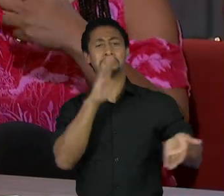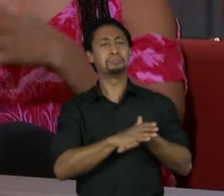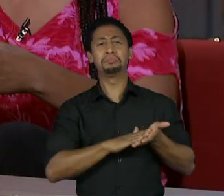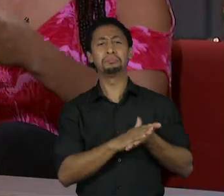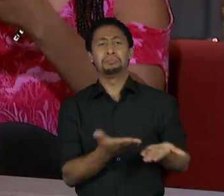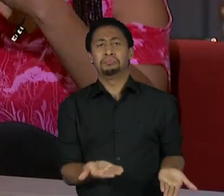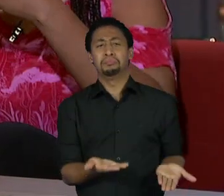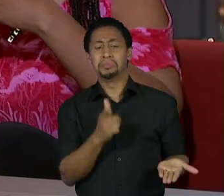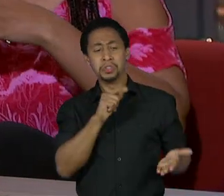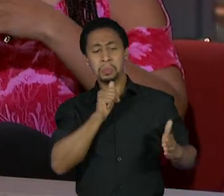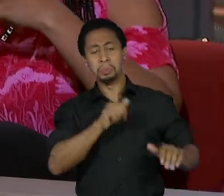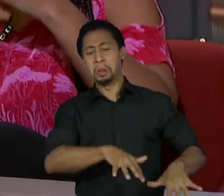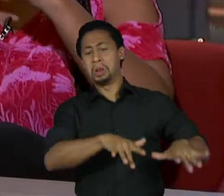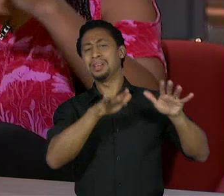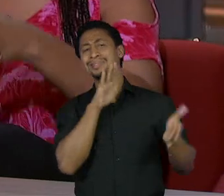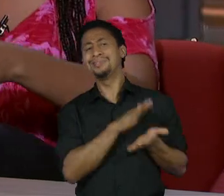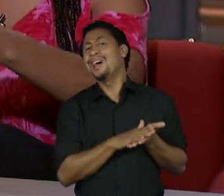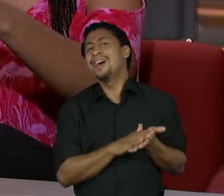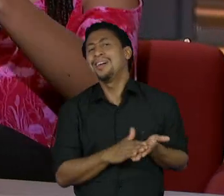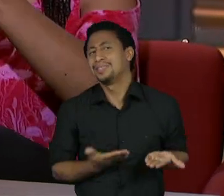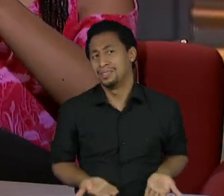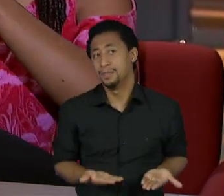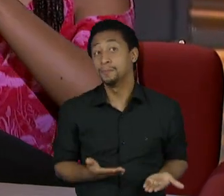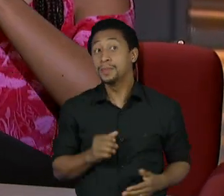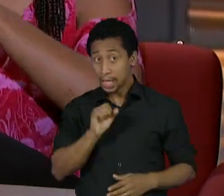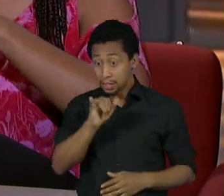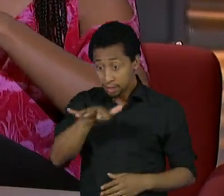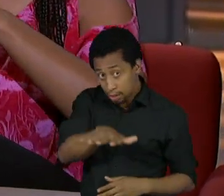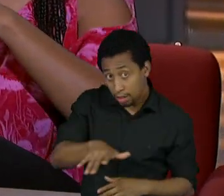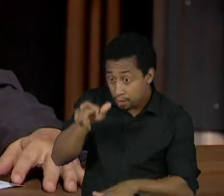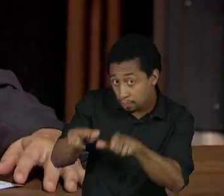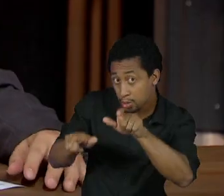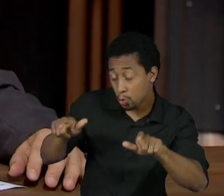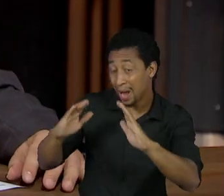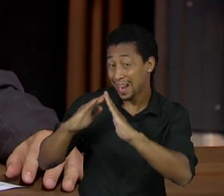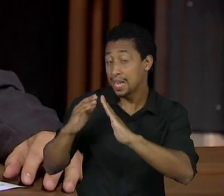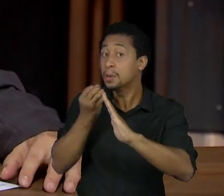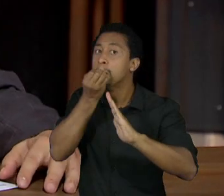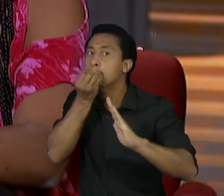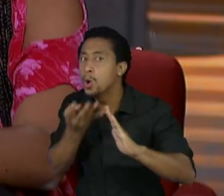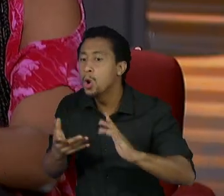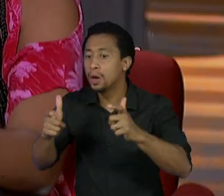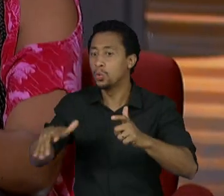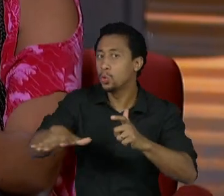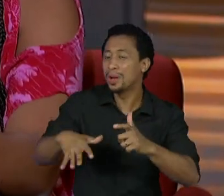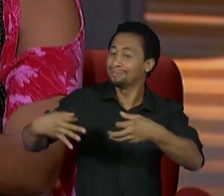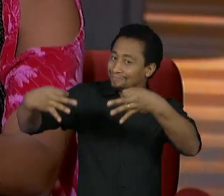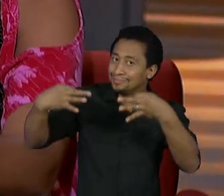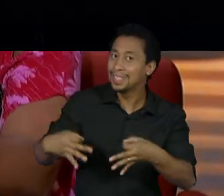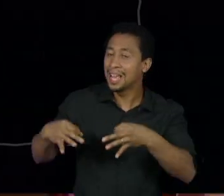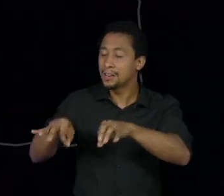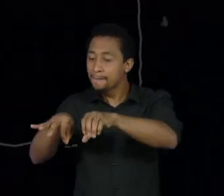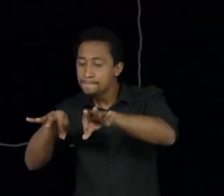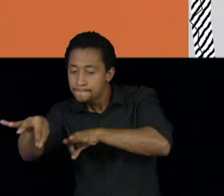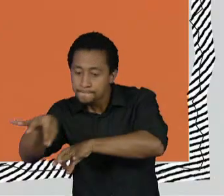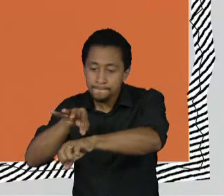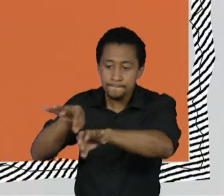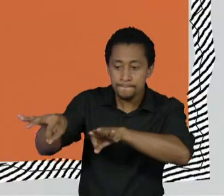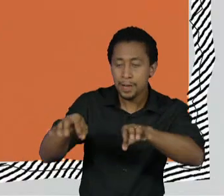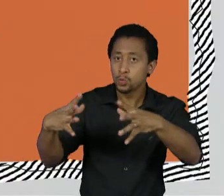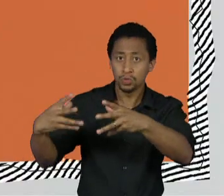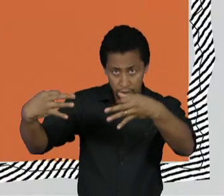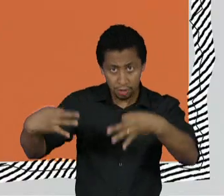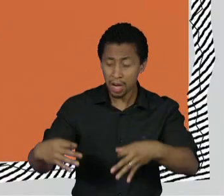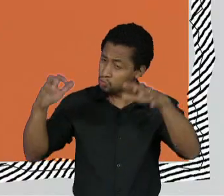locais propícios, né, com moradias dignas, muito provavelmente essas tragédias não aconteceriam.